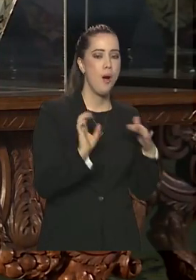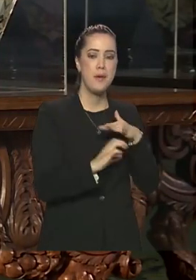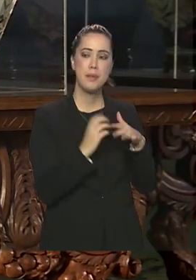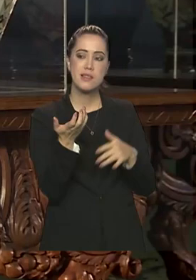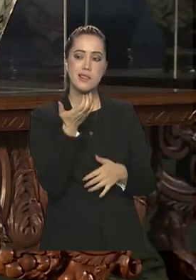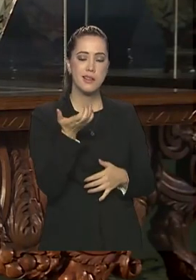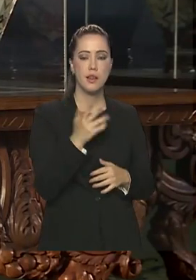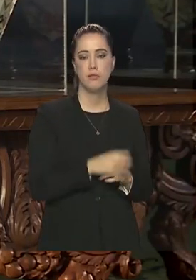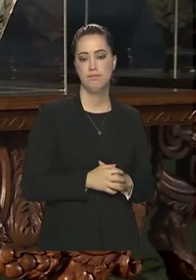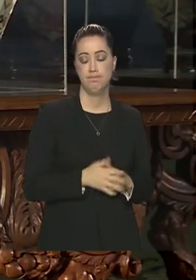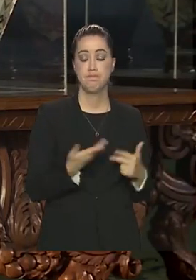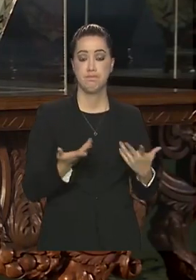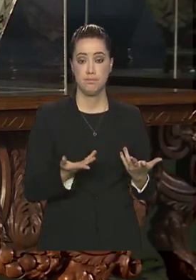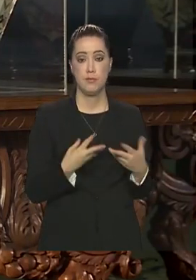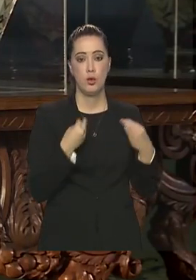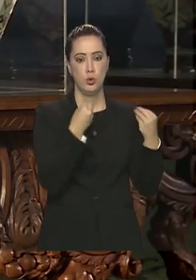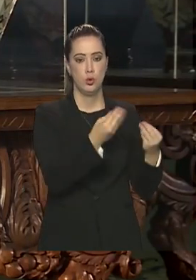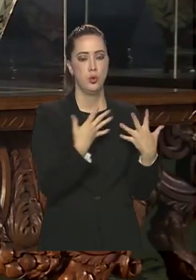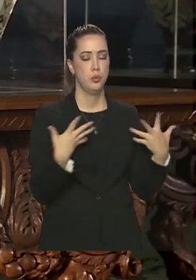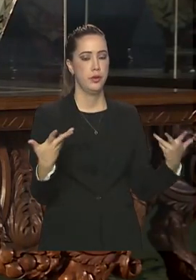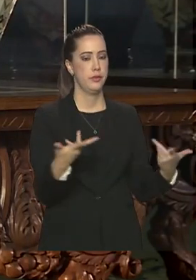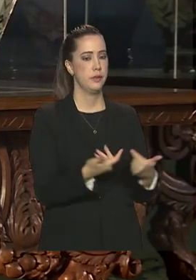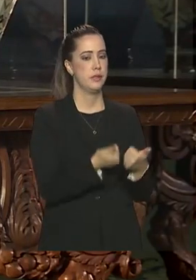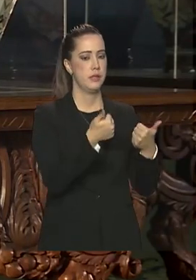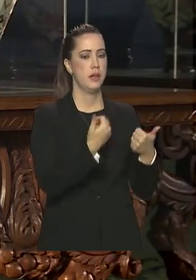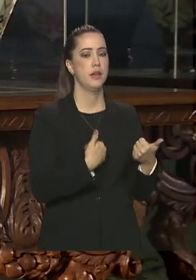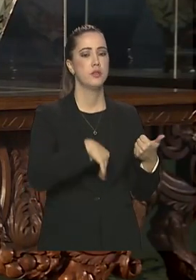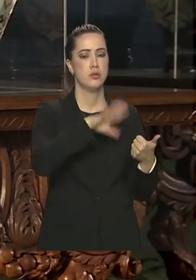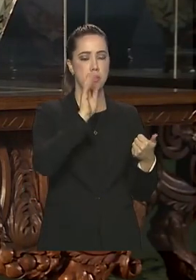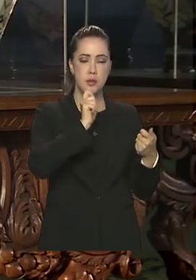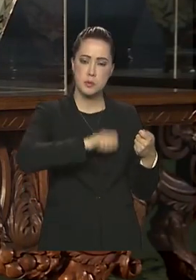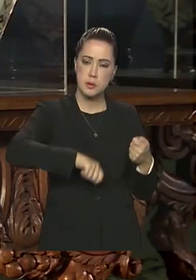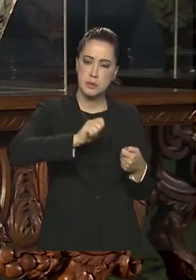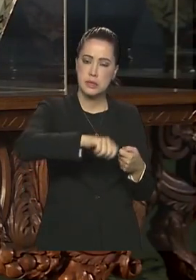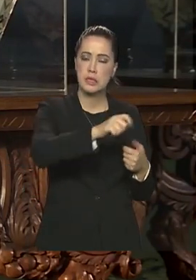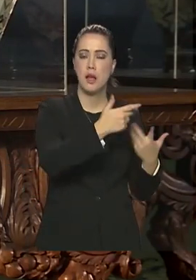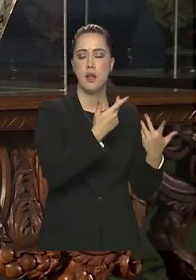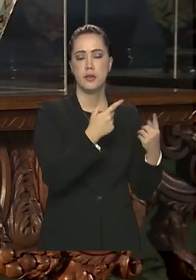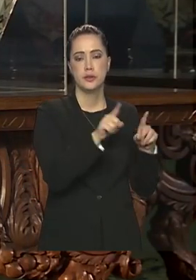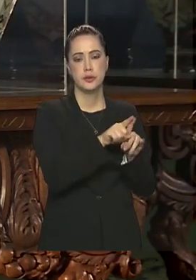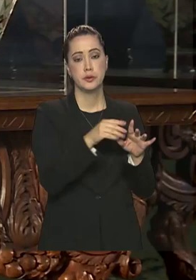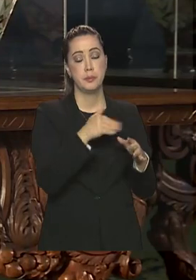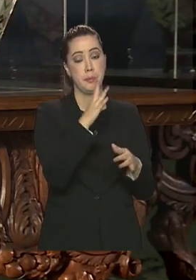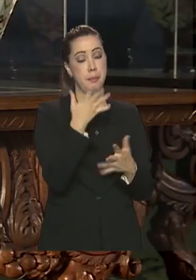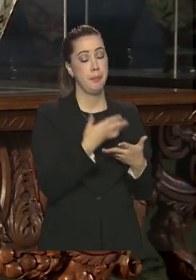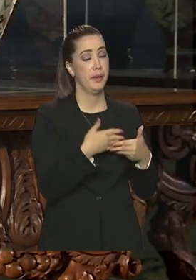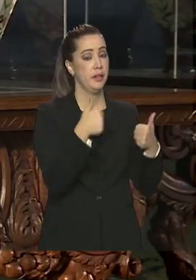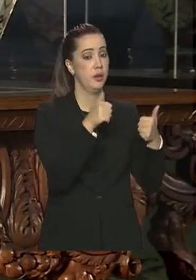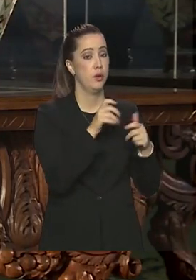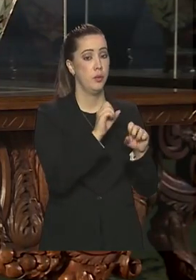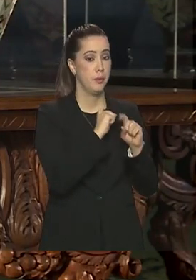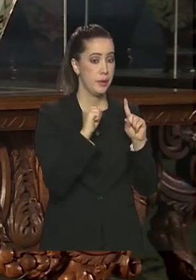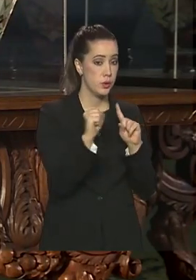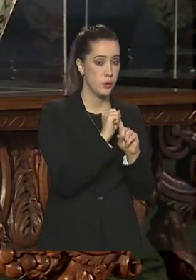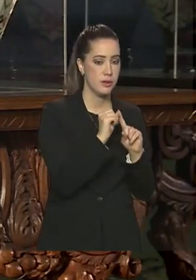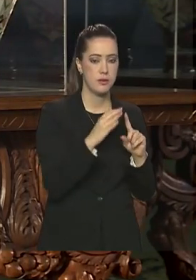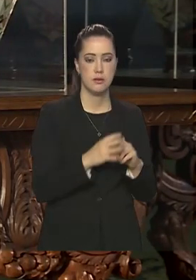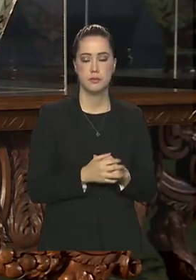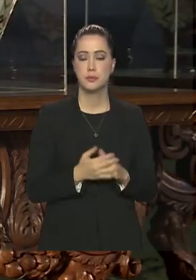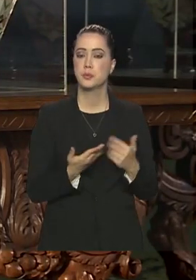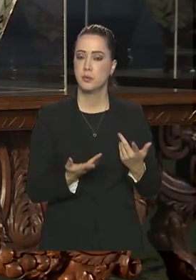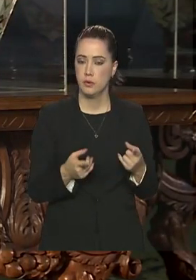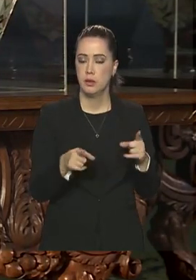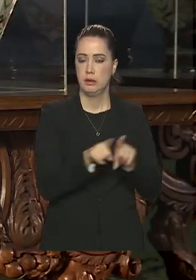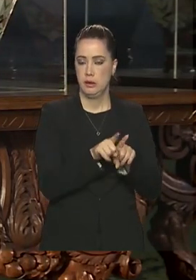fornecedor de energia elétrica, tendo um setor mais eficiente, mais competitivo e que traga mais benefícios para a sociedade como um todo.